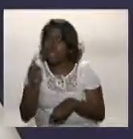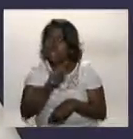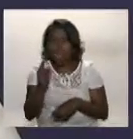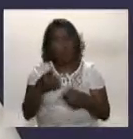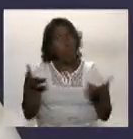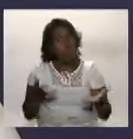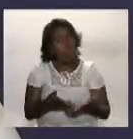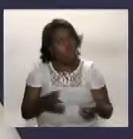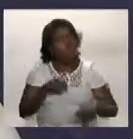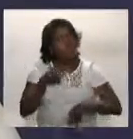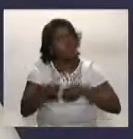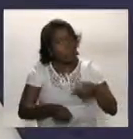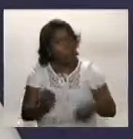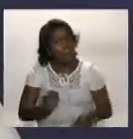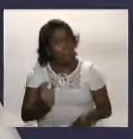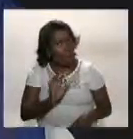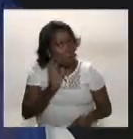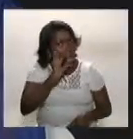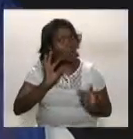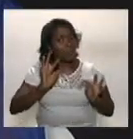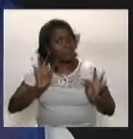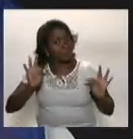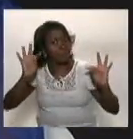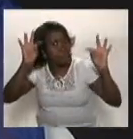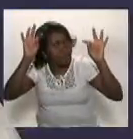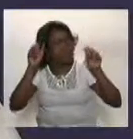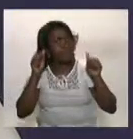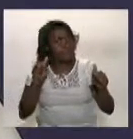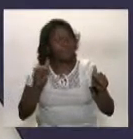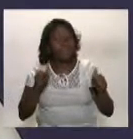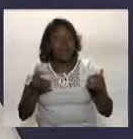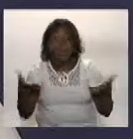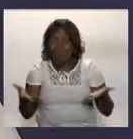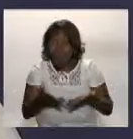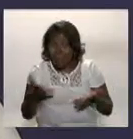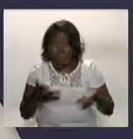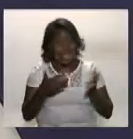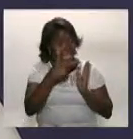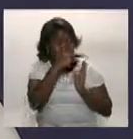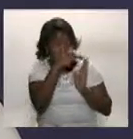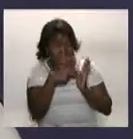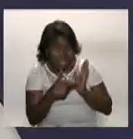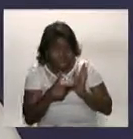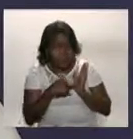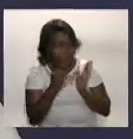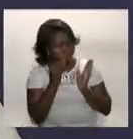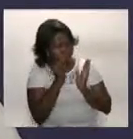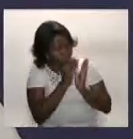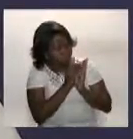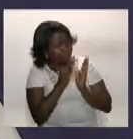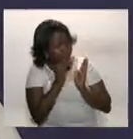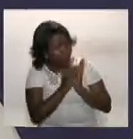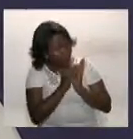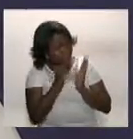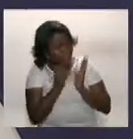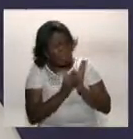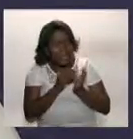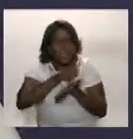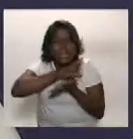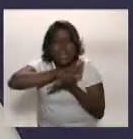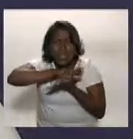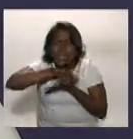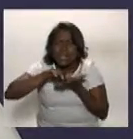praticando uma determinada pessoa que tem a sua bicicleta furtada. E essa bicicleta então, ou roubada, essa bicicleta então vem